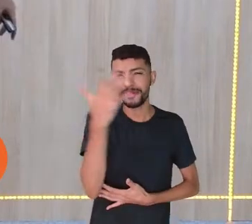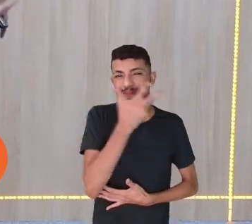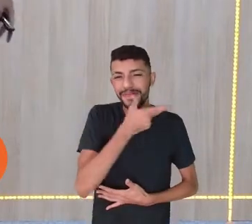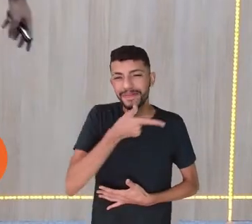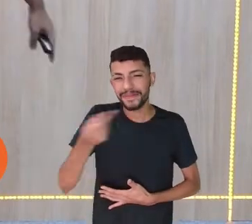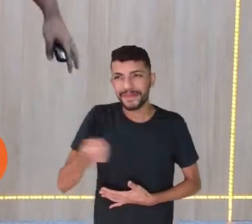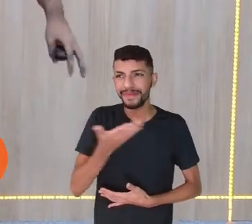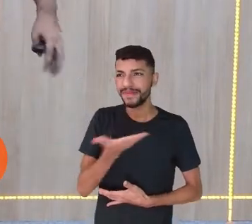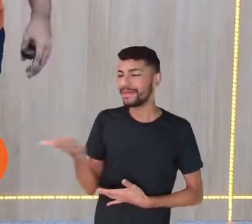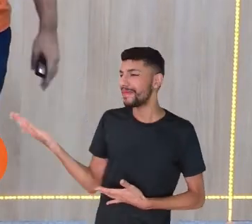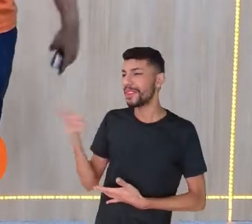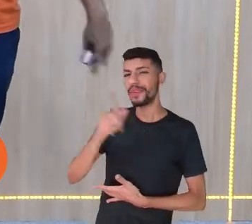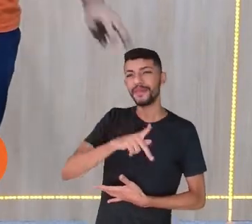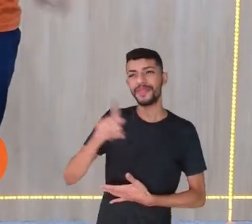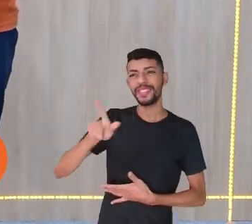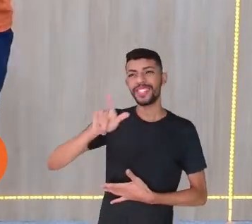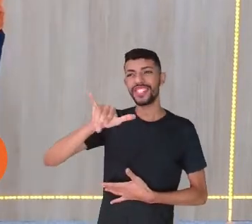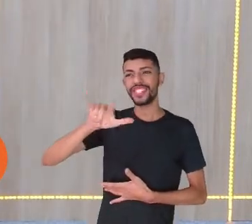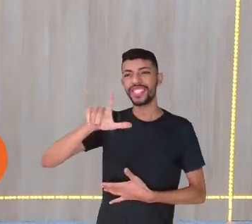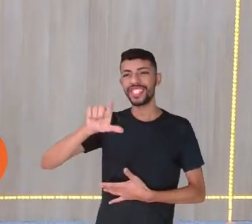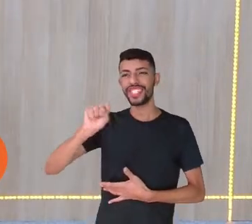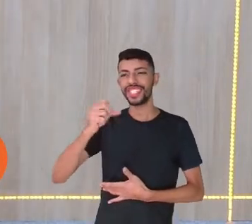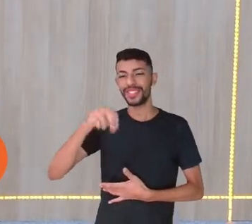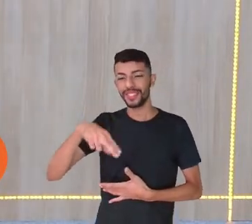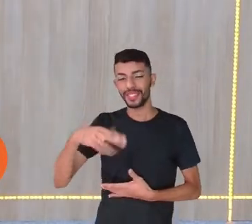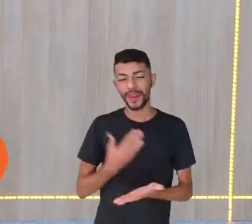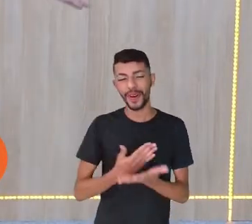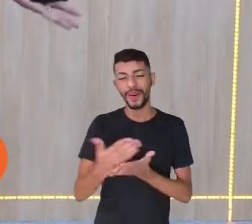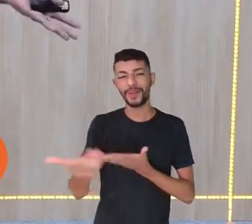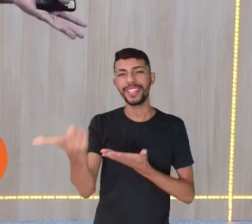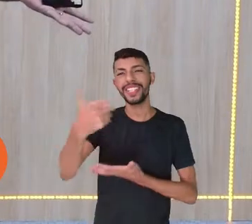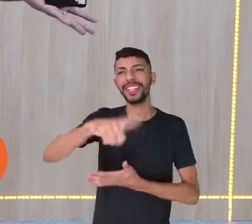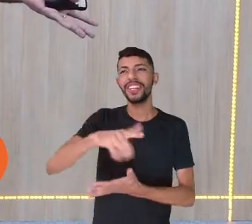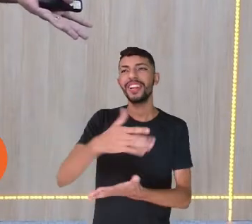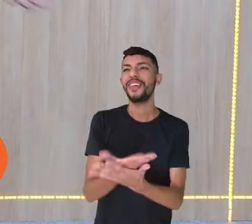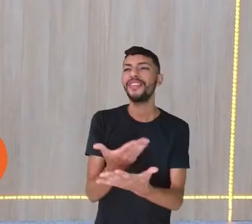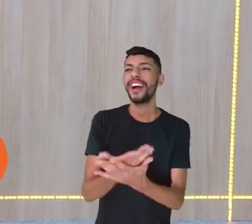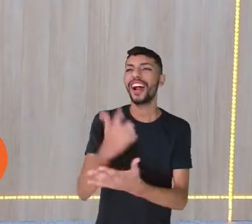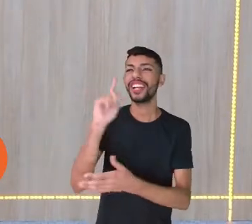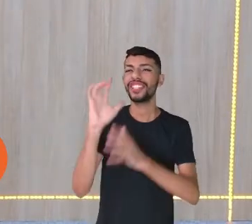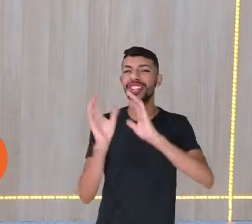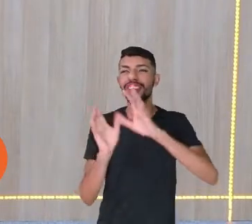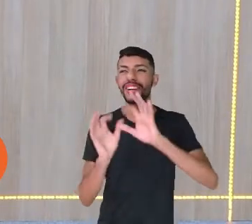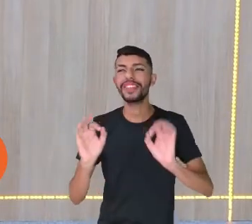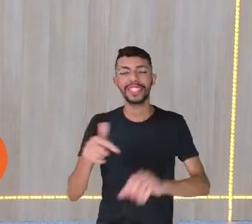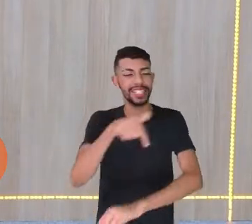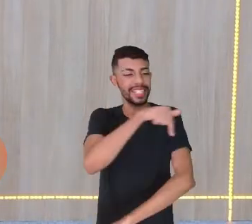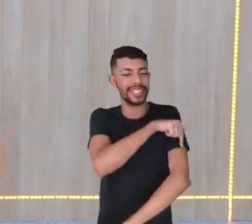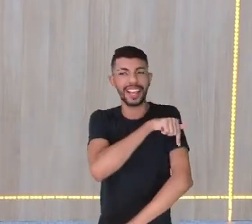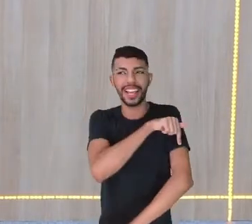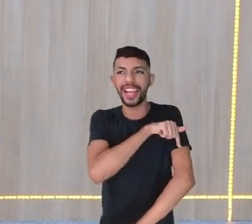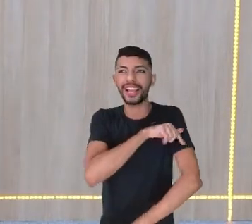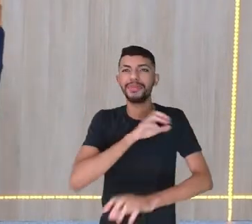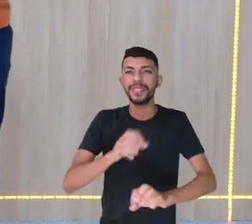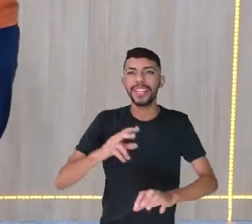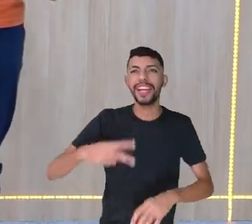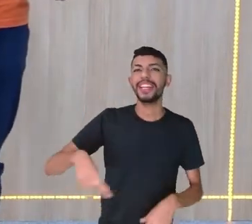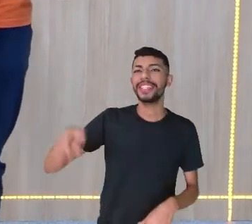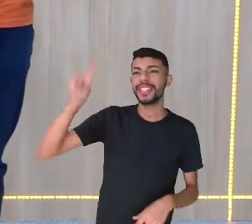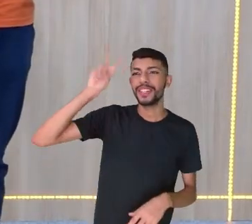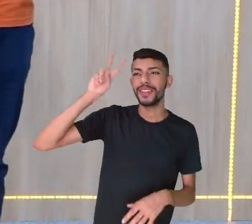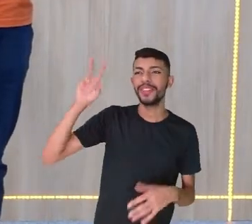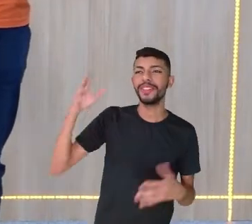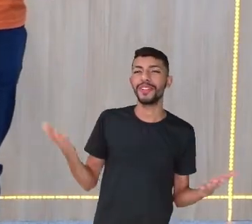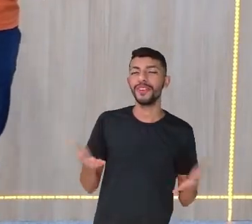ó, Gilson Soares, começando aqui mais uma aula de geografia, 7º ano, segunda-feira agradável, vocês tiverem uma aula show